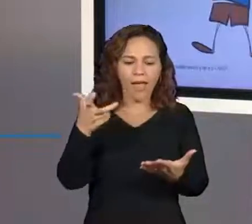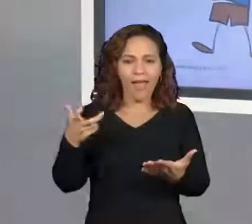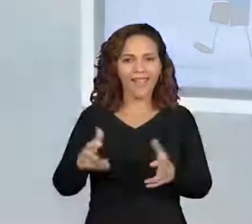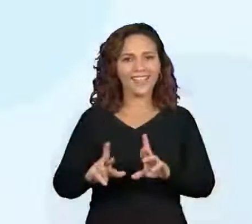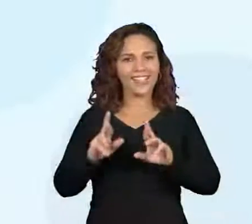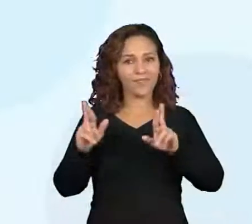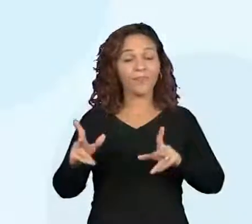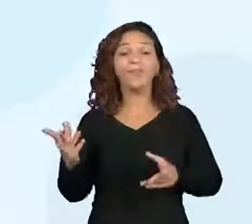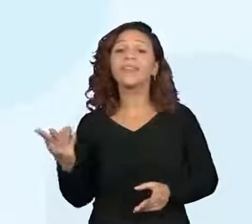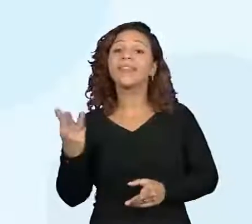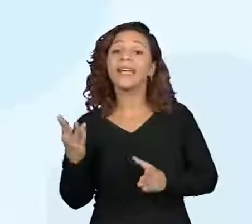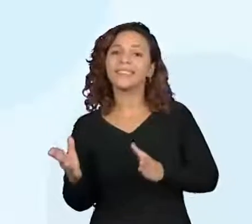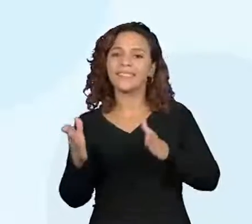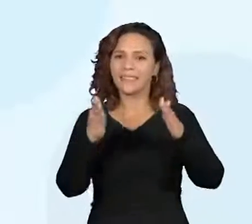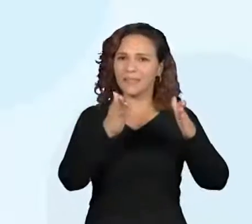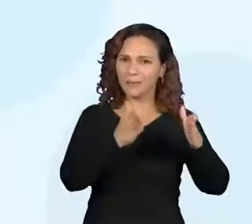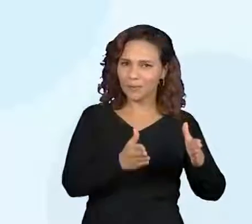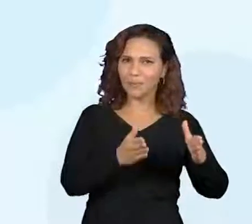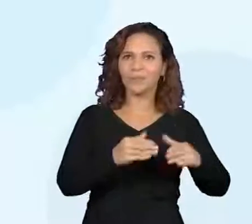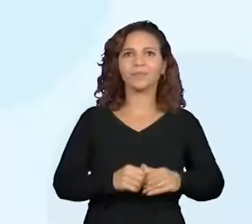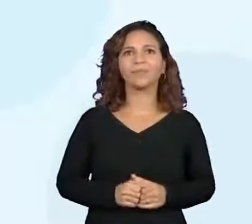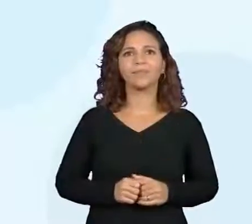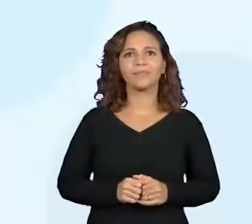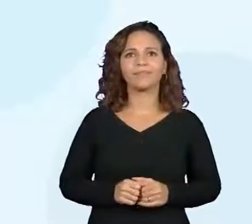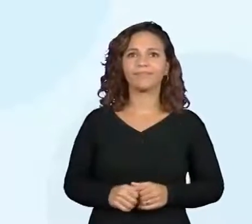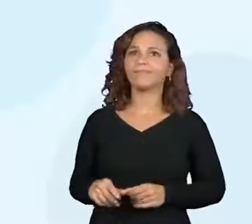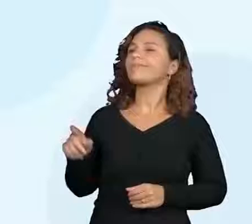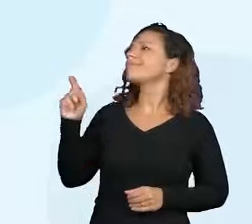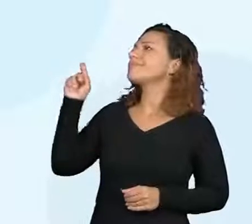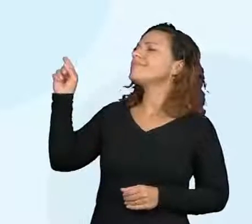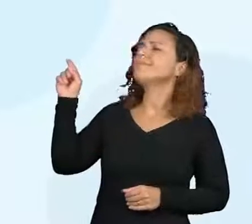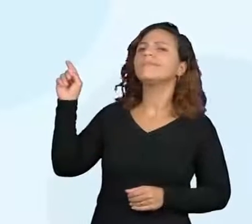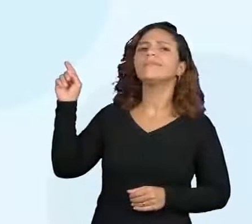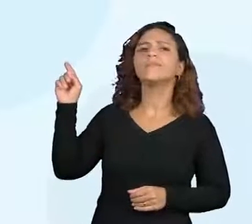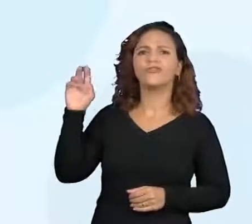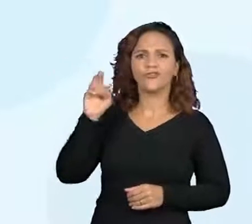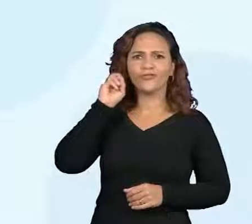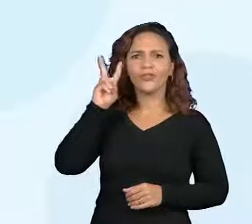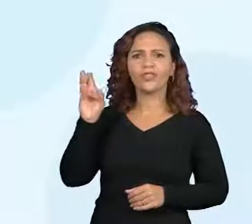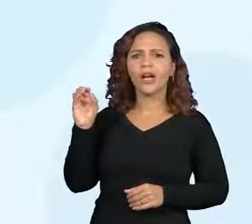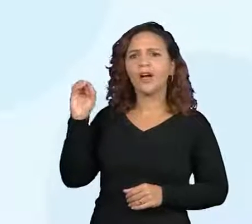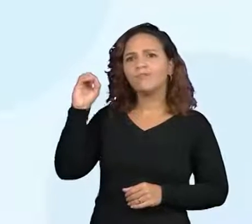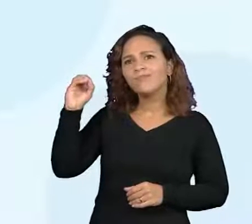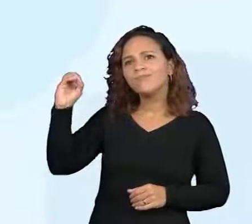terceiro e último balão na tela. Muito bem, e esse último balão, você já viu?